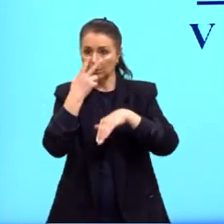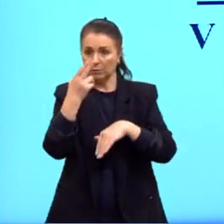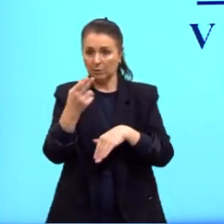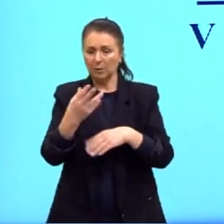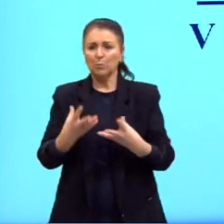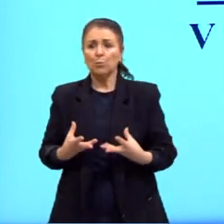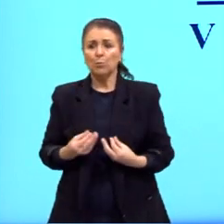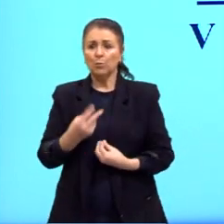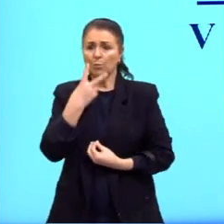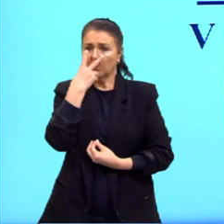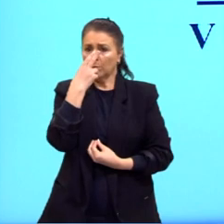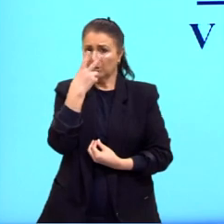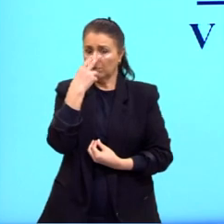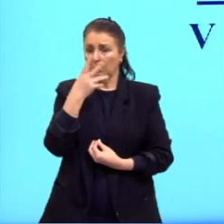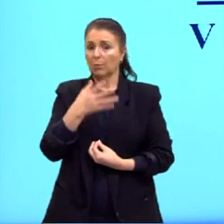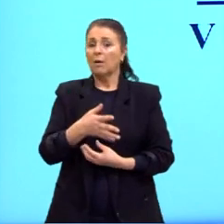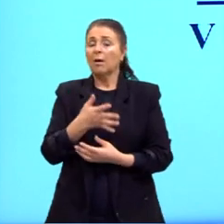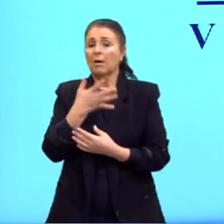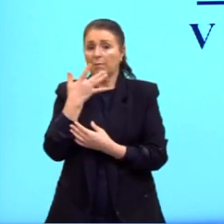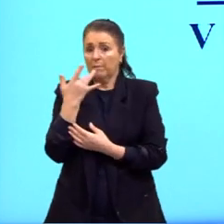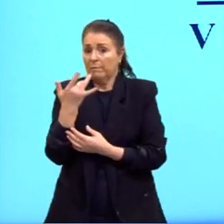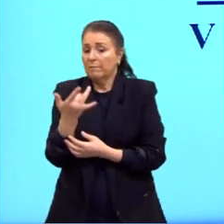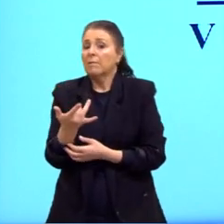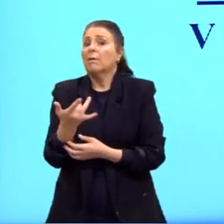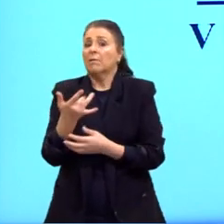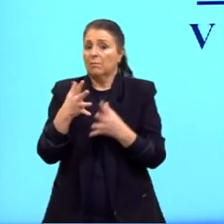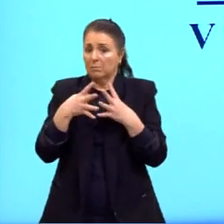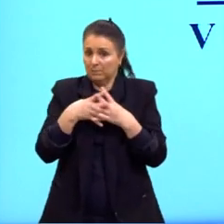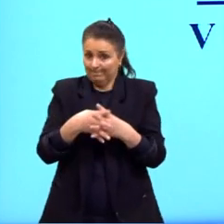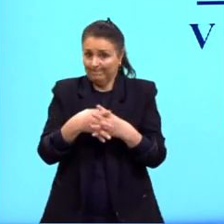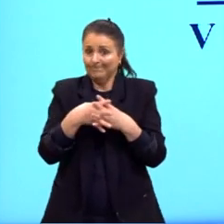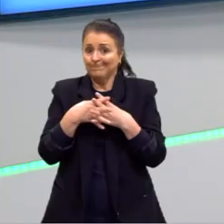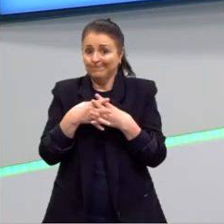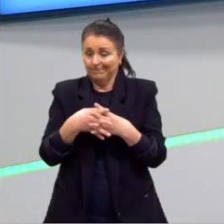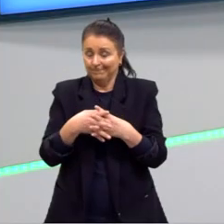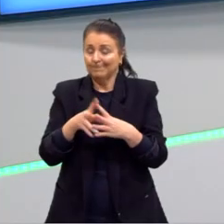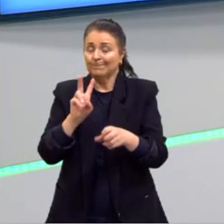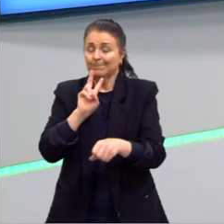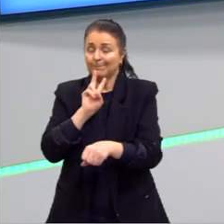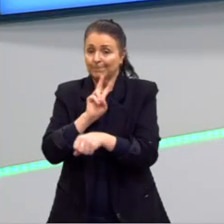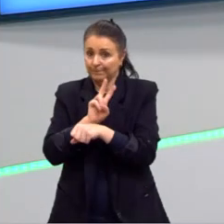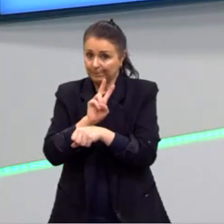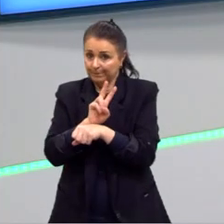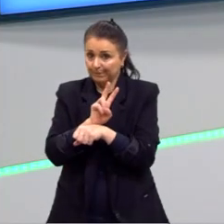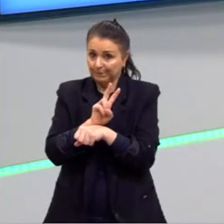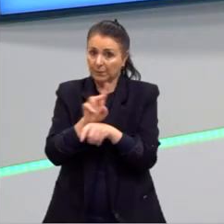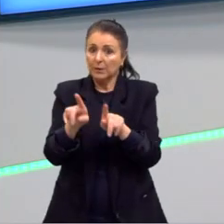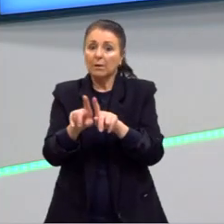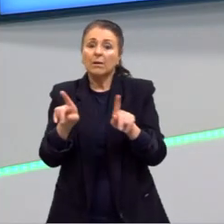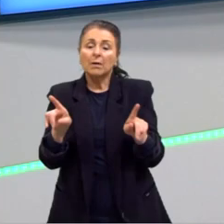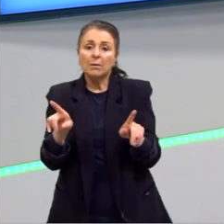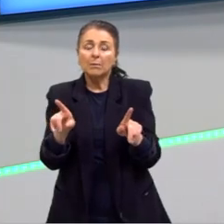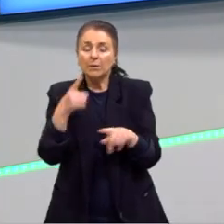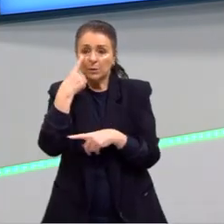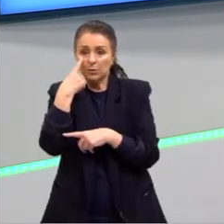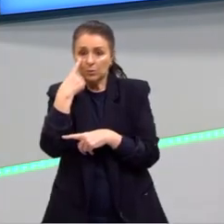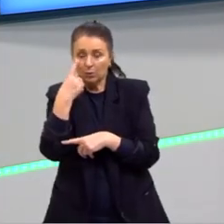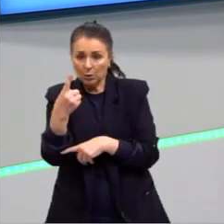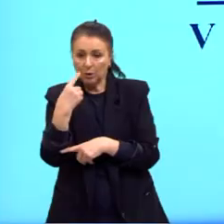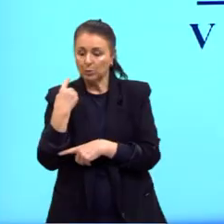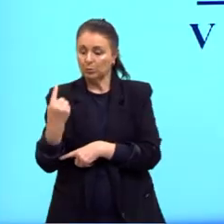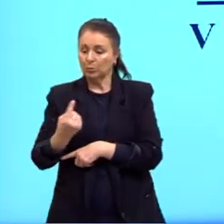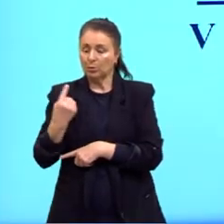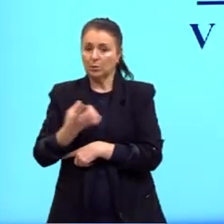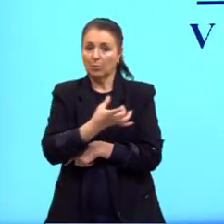parecido né é fácil da gente se perder tá em mas aí a gente olha né